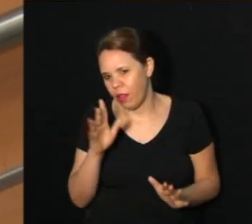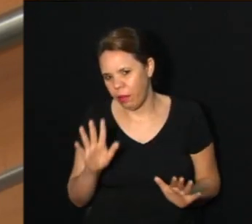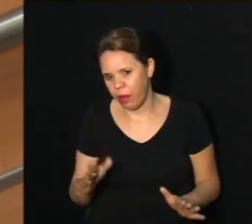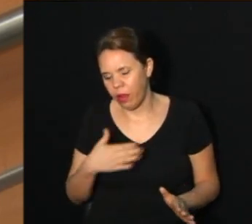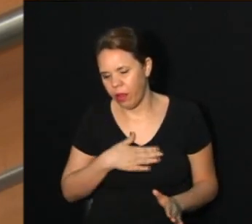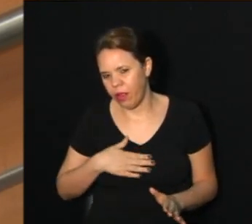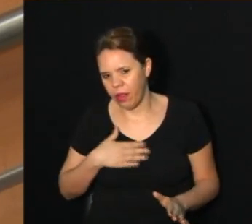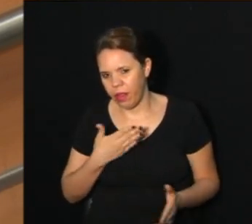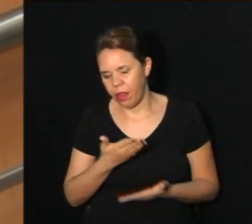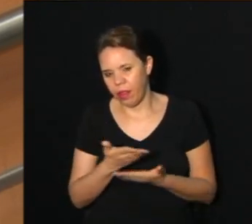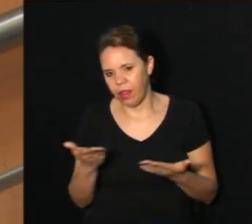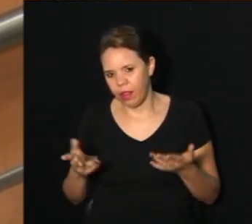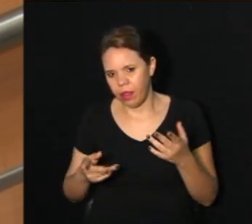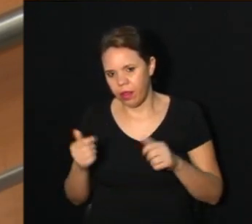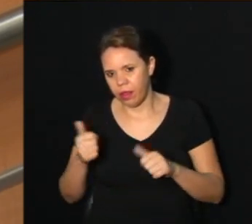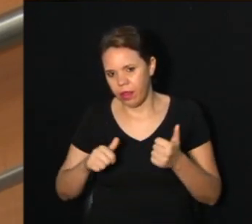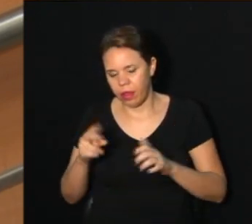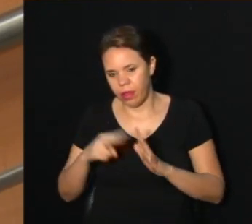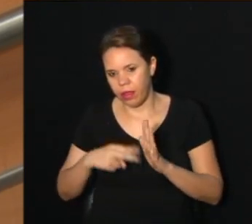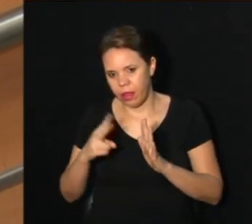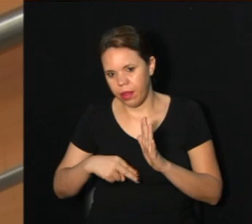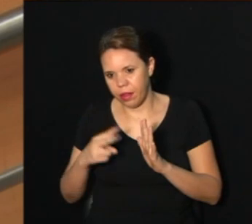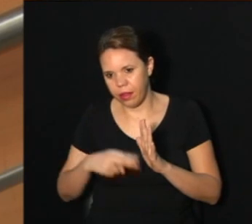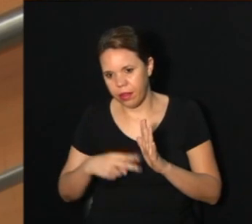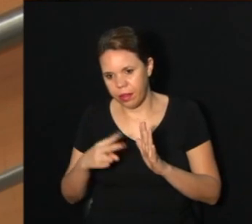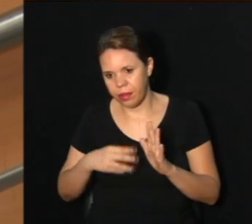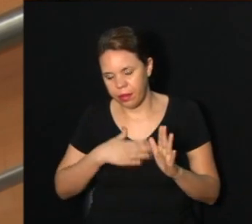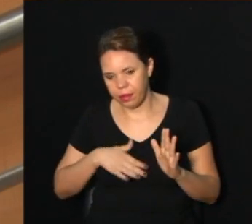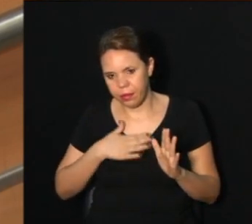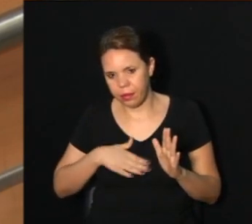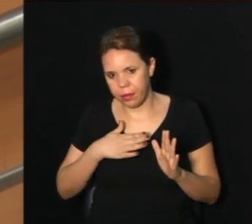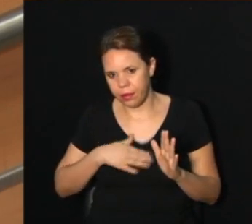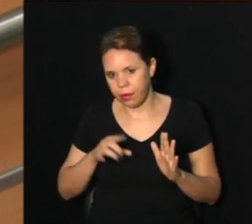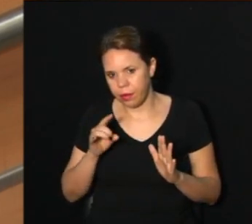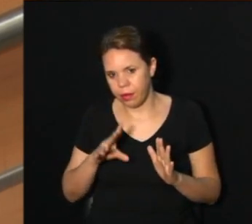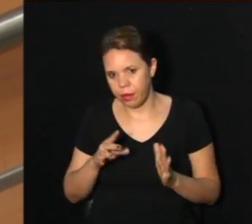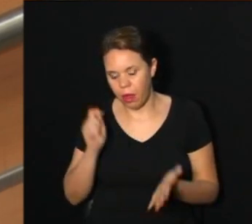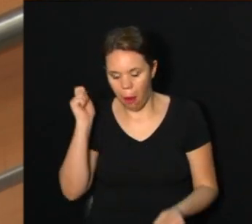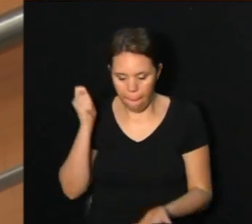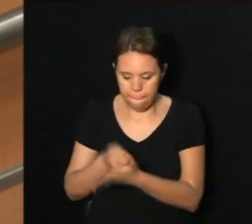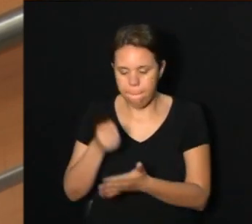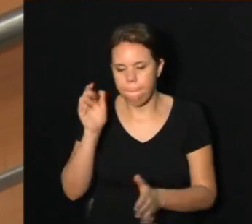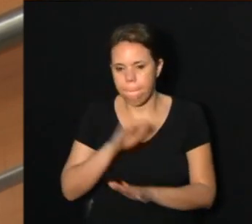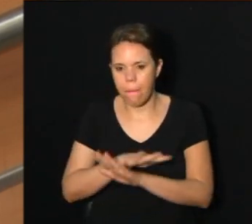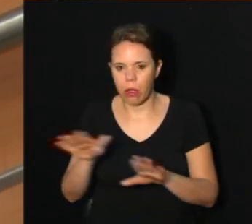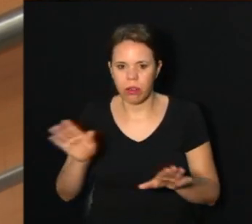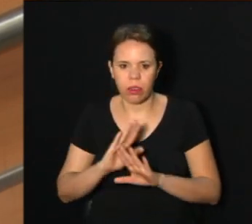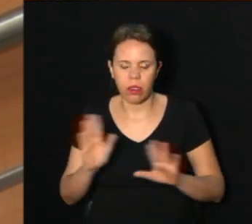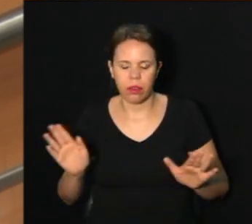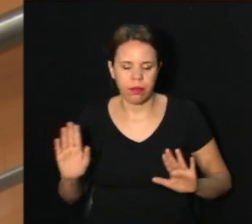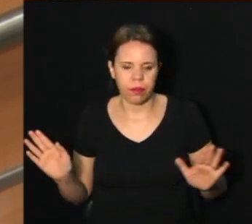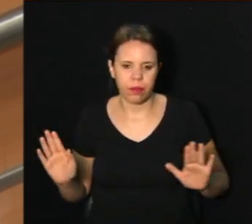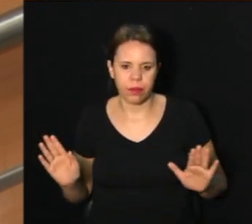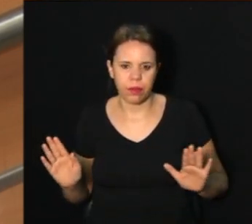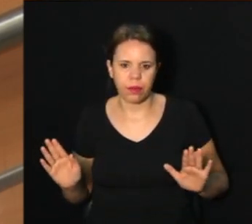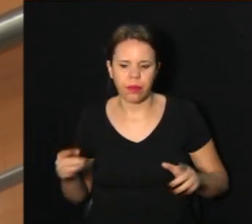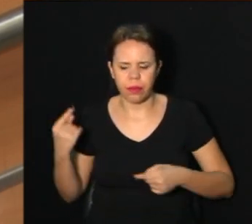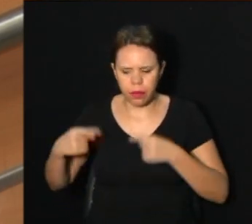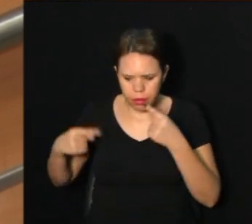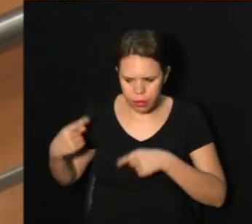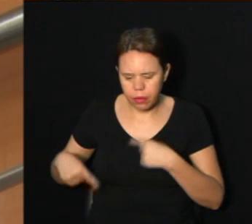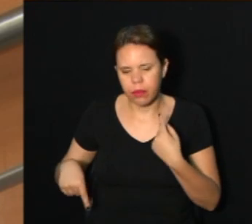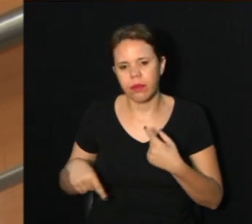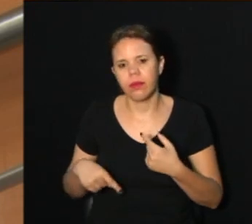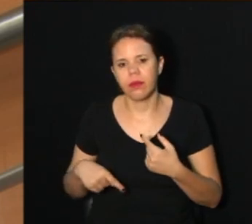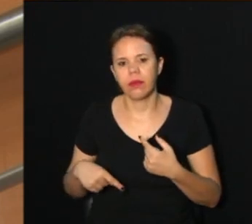gostaria que Vossas Excelências lessem com calma, não só batessem martelo, leiam item por item, debatam,